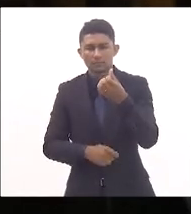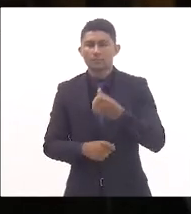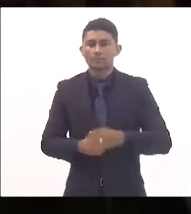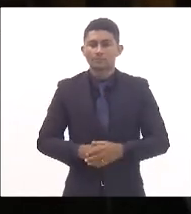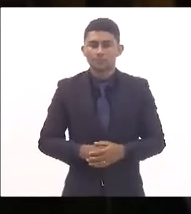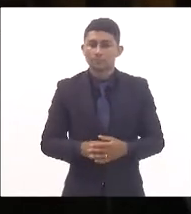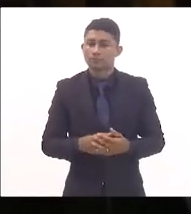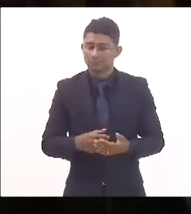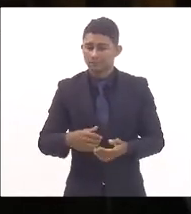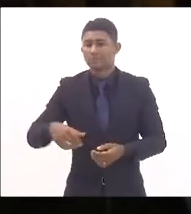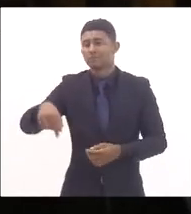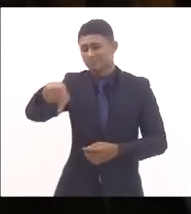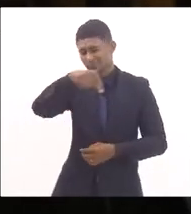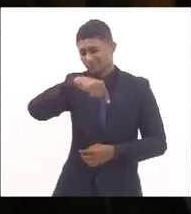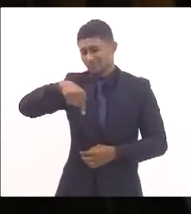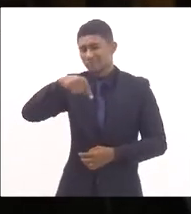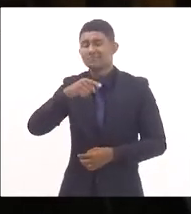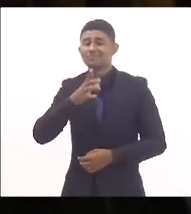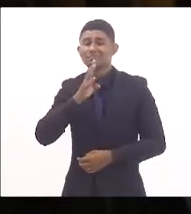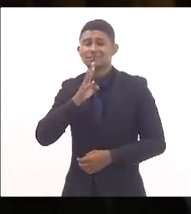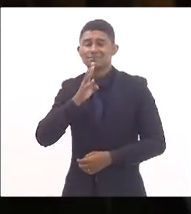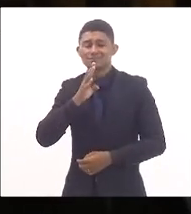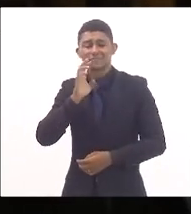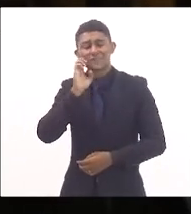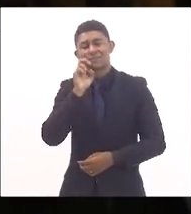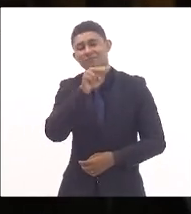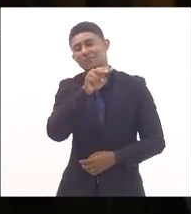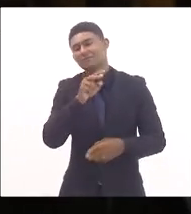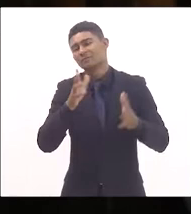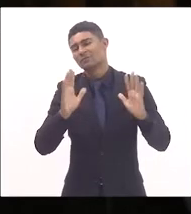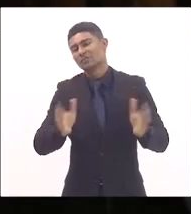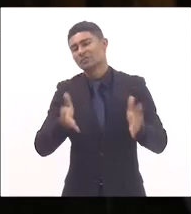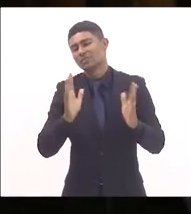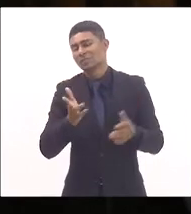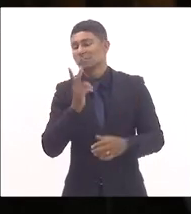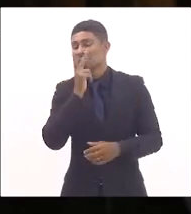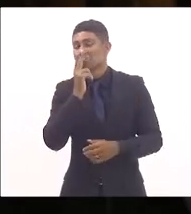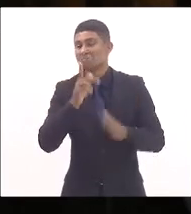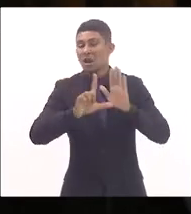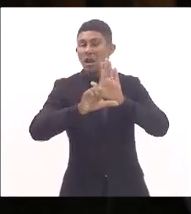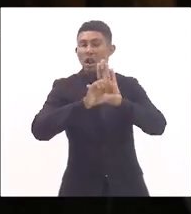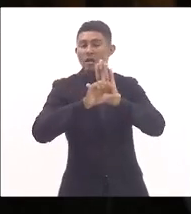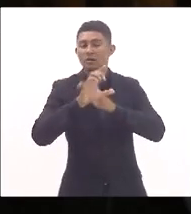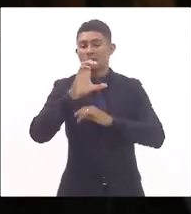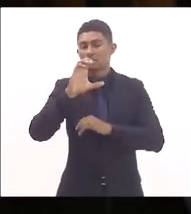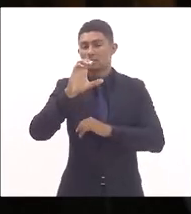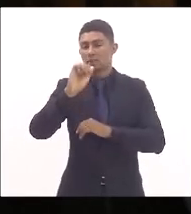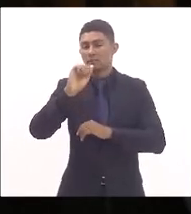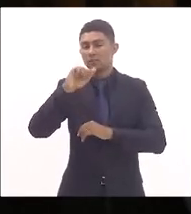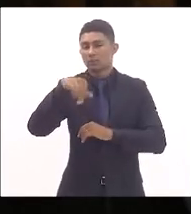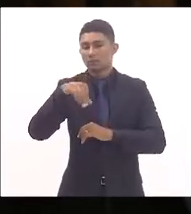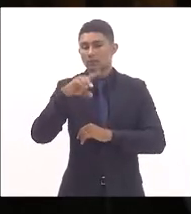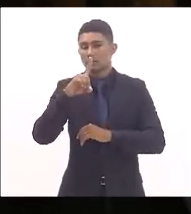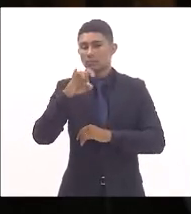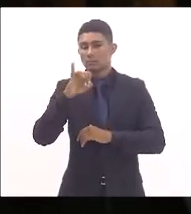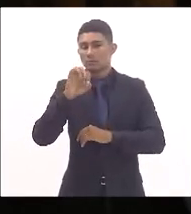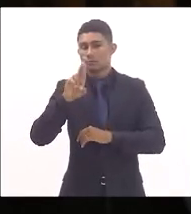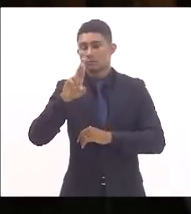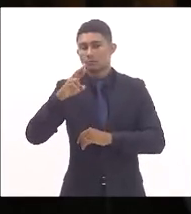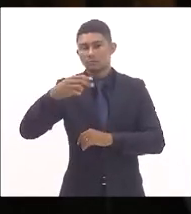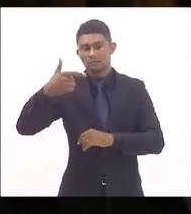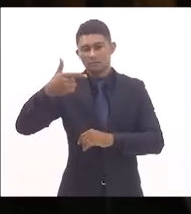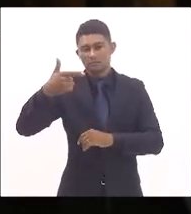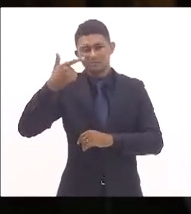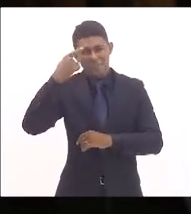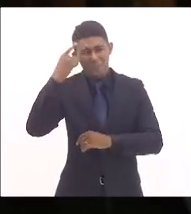Nós já vimos esse filme. Isso parece a Lei Candir 2. A Lei Candir também